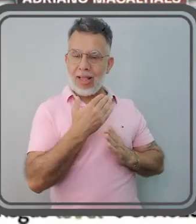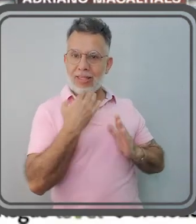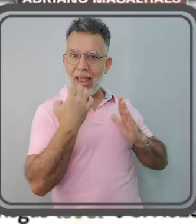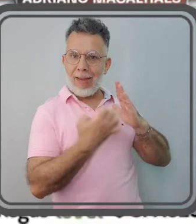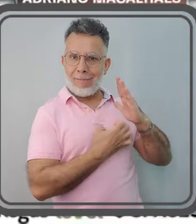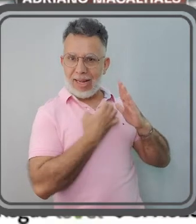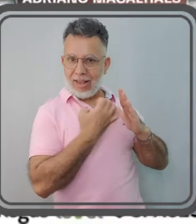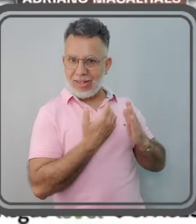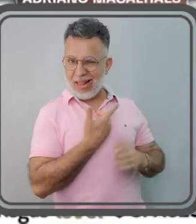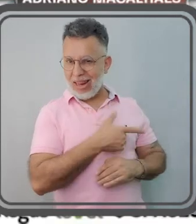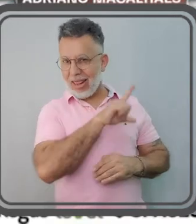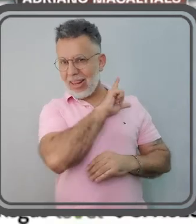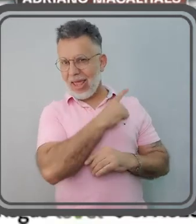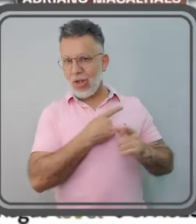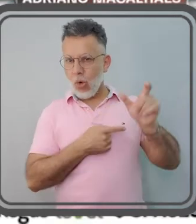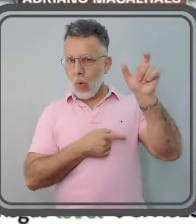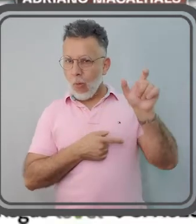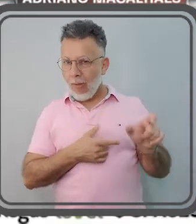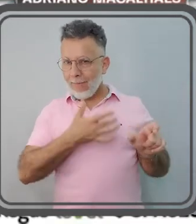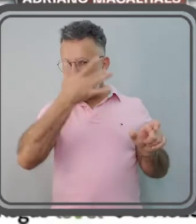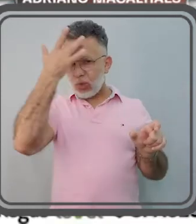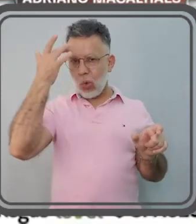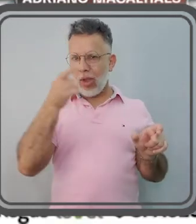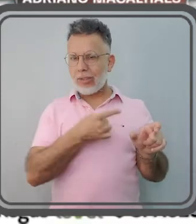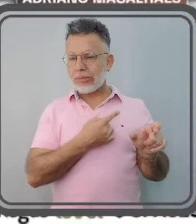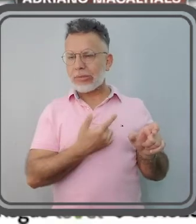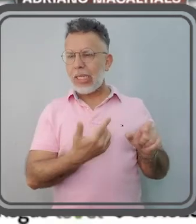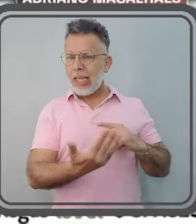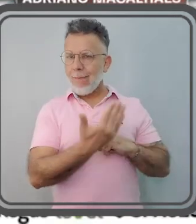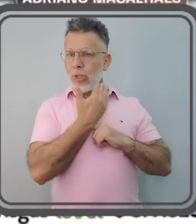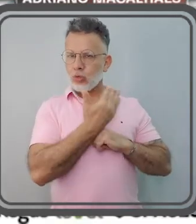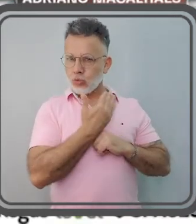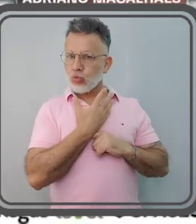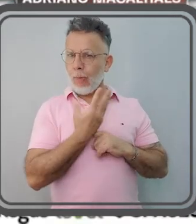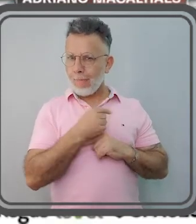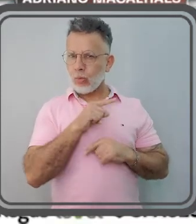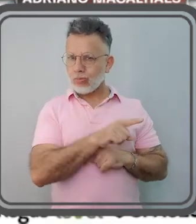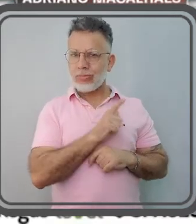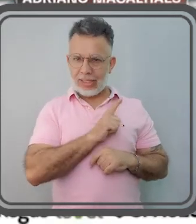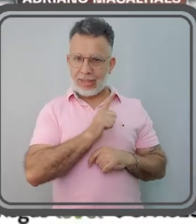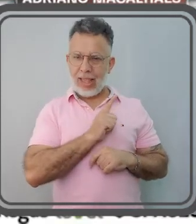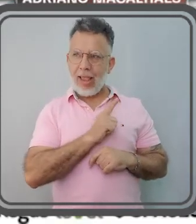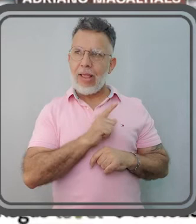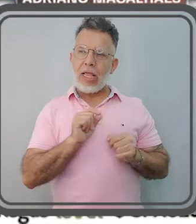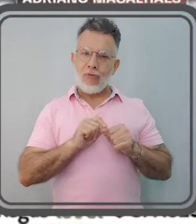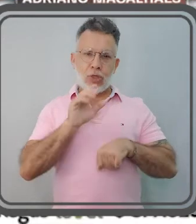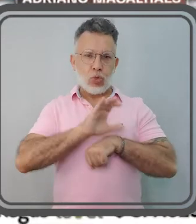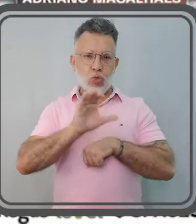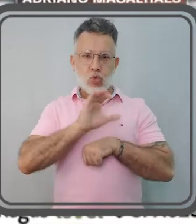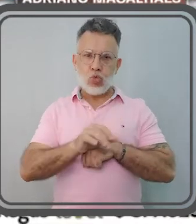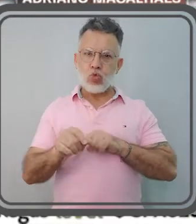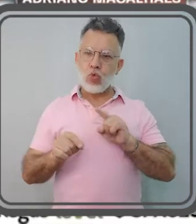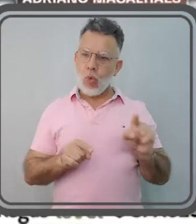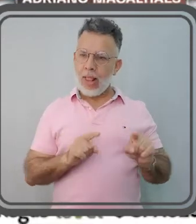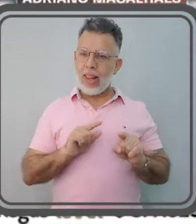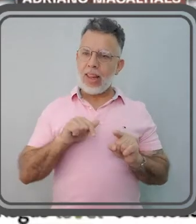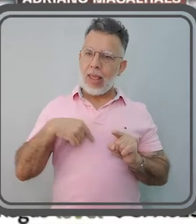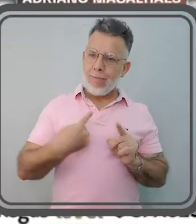ajudou demais, até porque eu fiz um curso com ele, e depois acabei tendo um vínculo um pouco mais próximo. Momentos finais aqui,